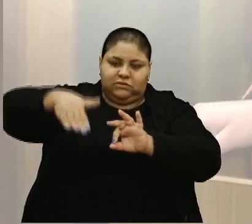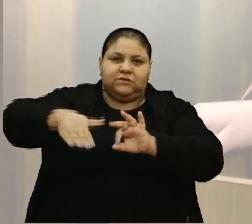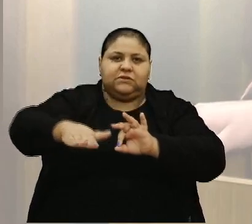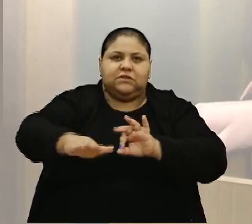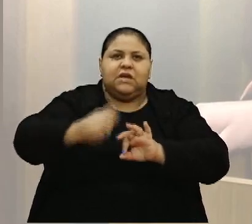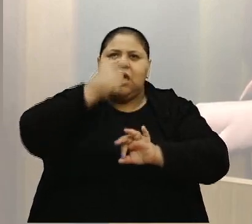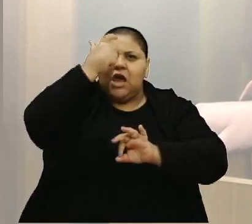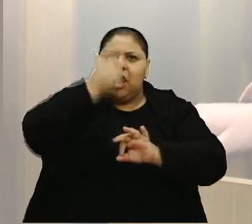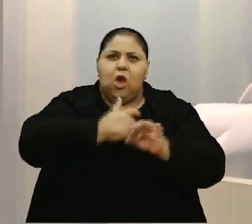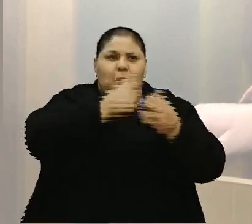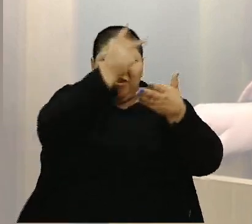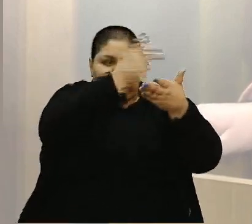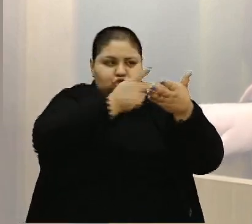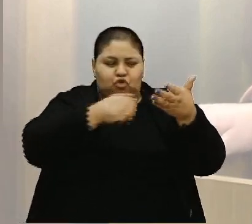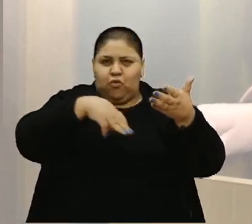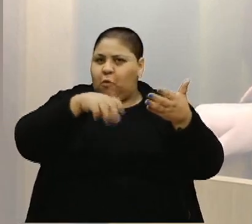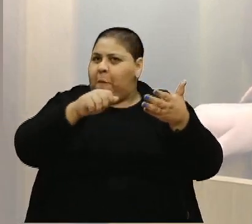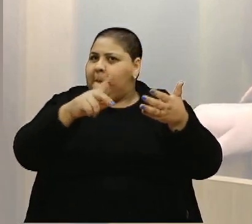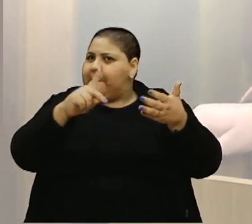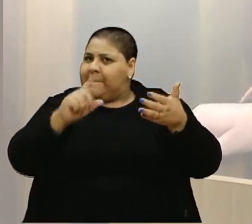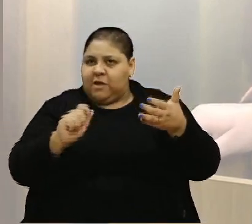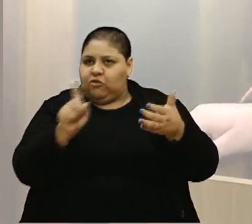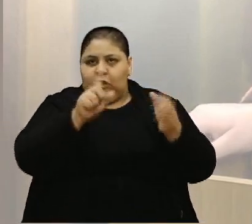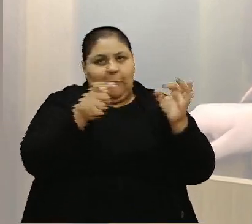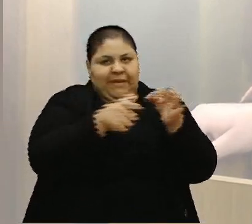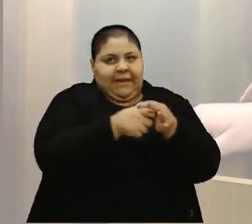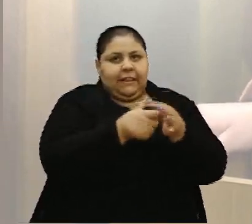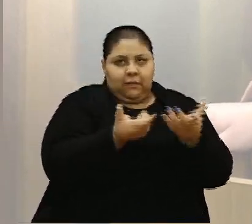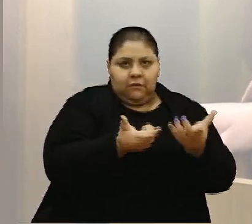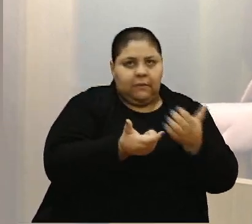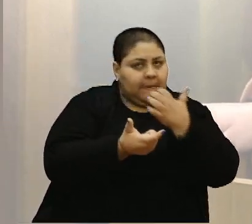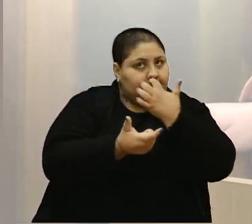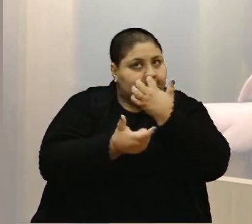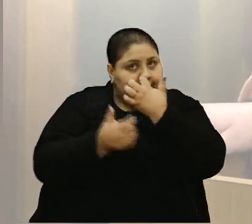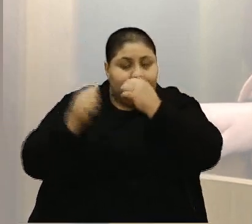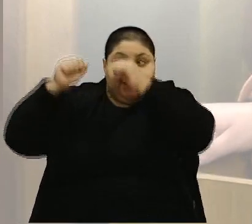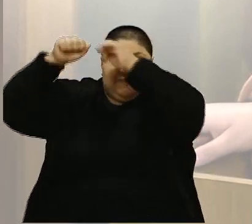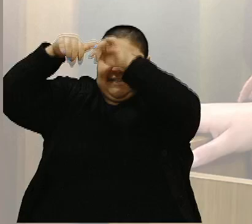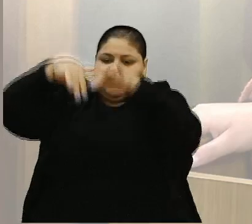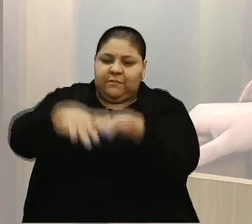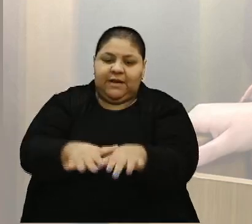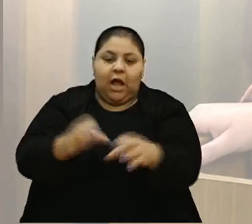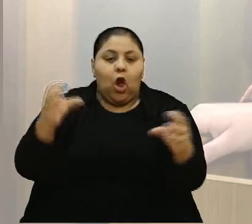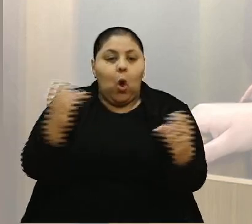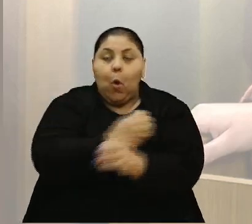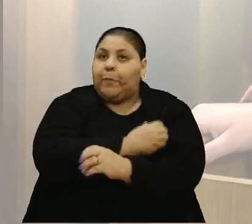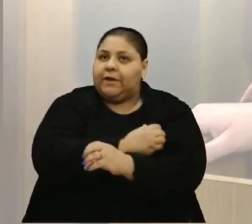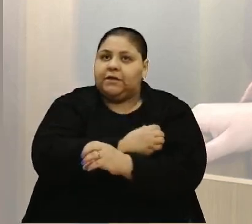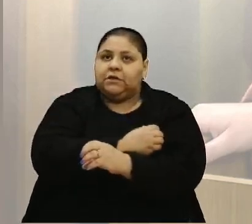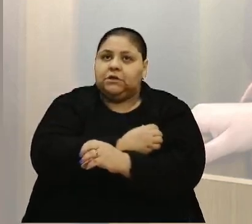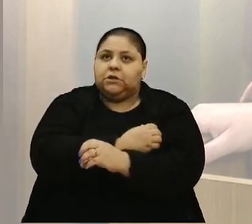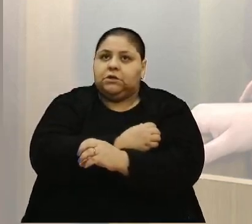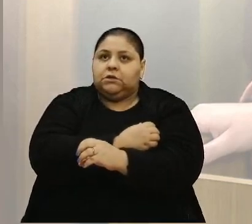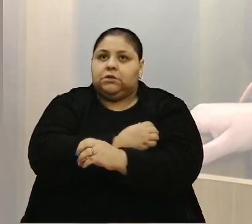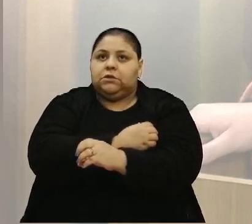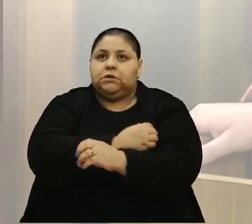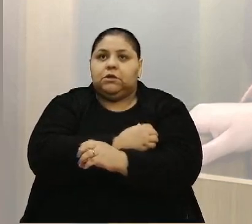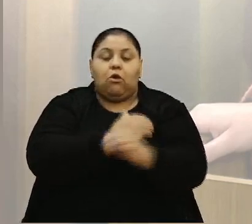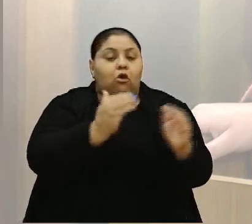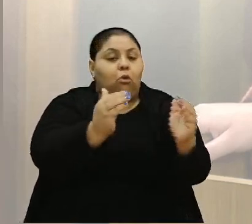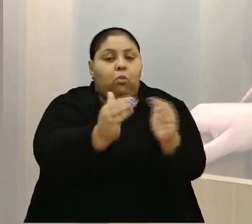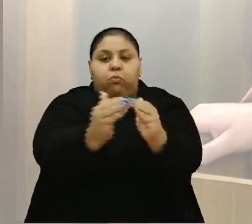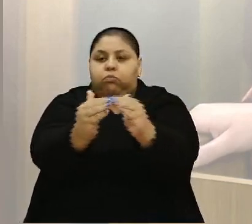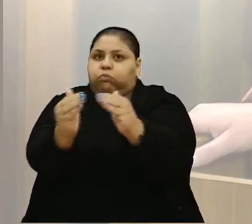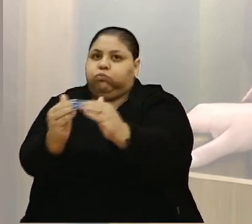nos mostra que ele não é um barranco pequeno. Se ele desbarrancar por completo, ele irá soterrar muitas